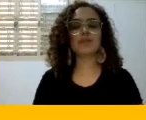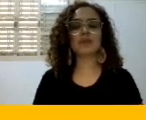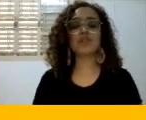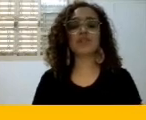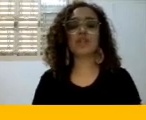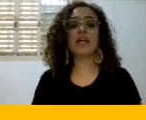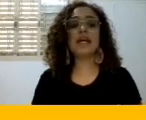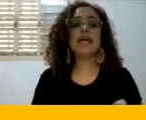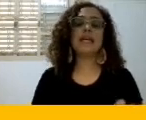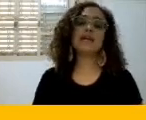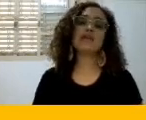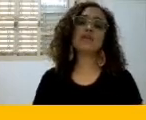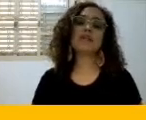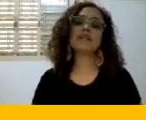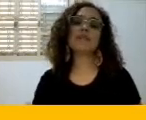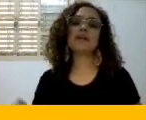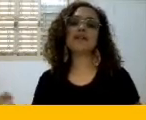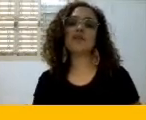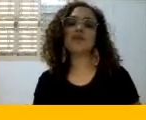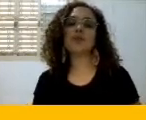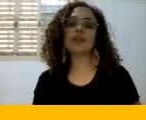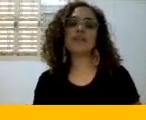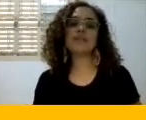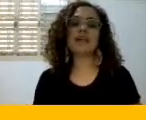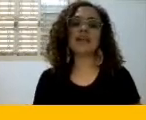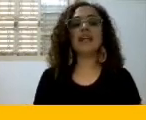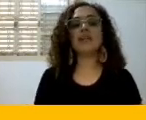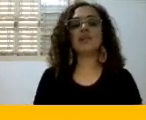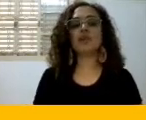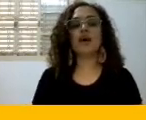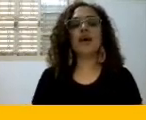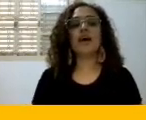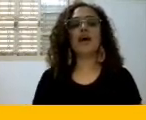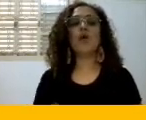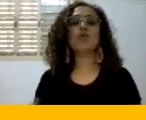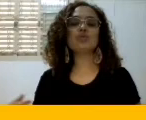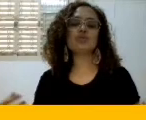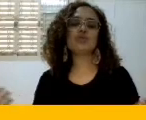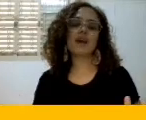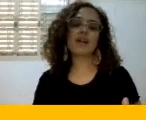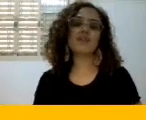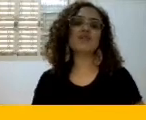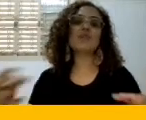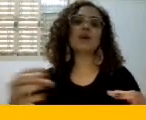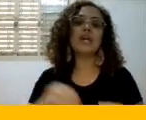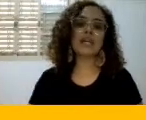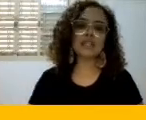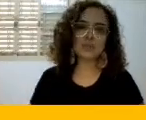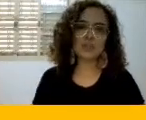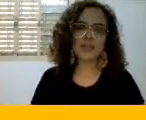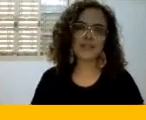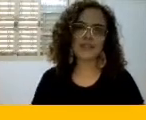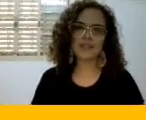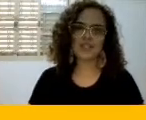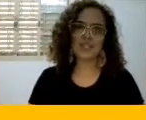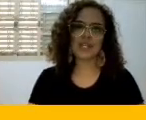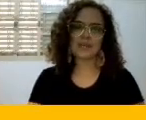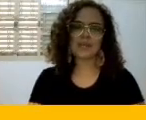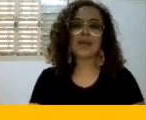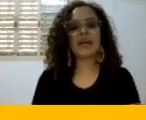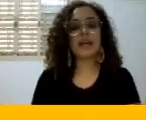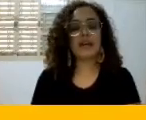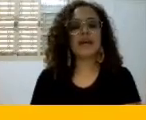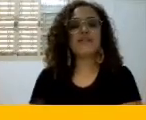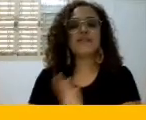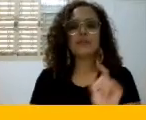o um refrão de uma cantiga, e aí os participantes vão inserindo outros versos no ritmo dessa